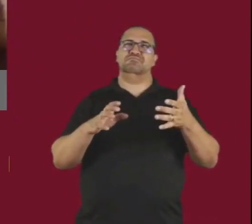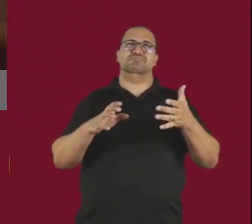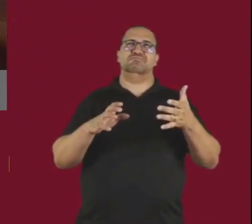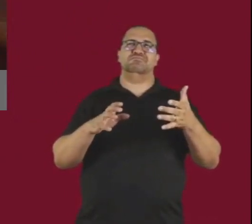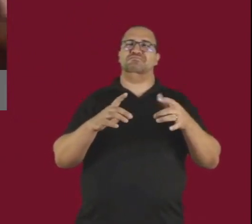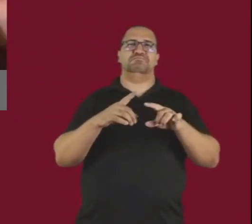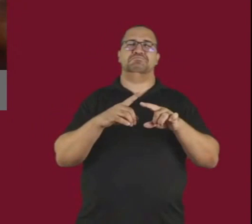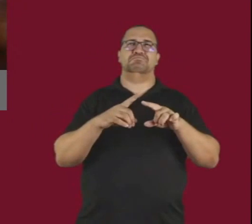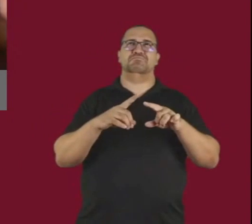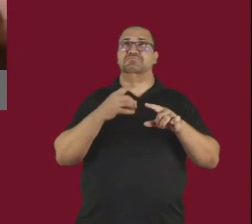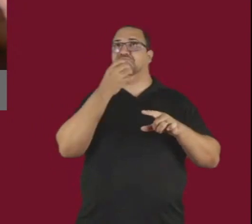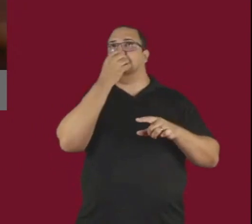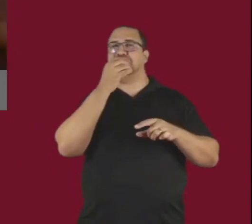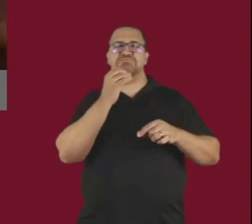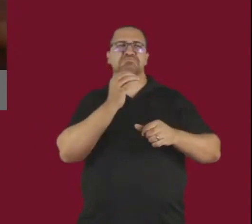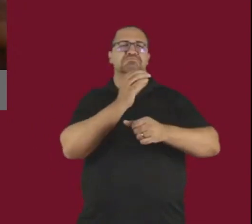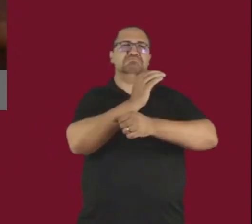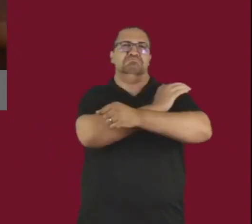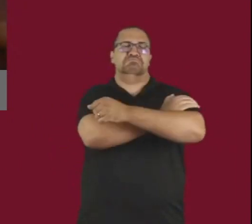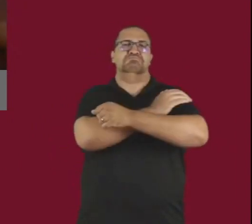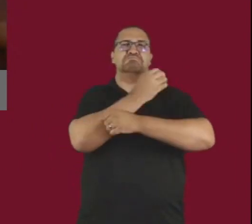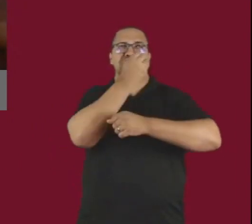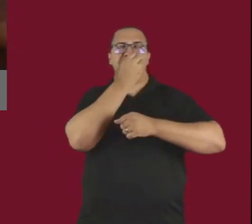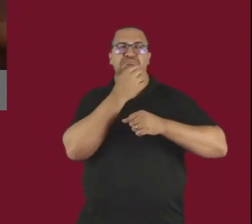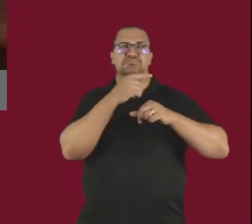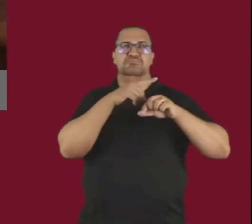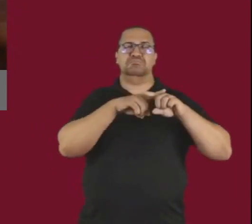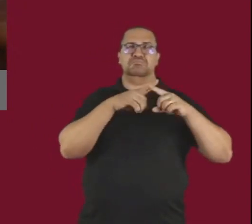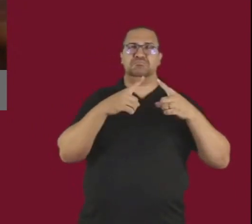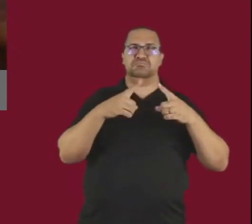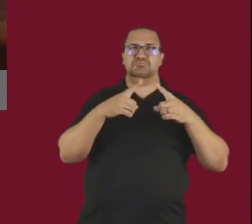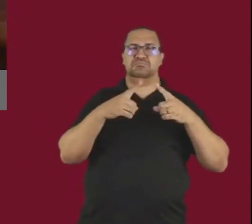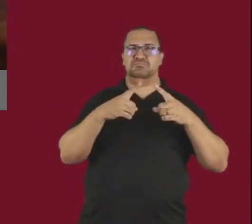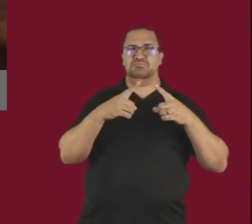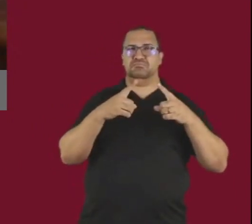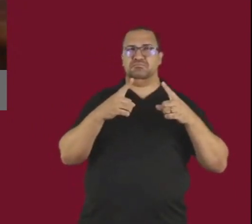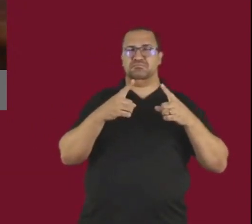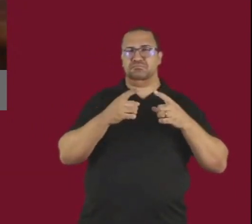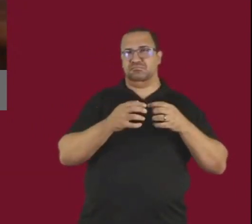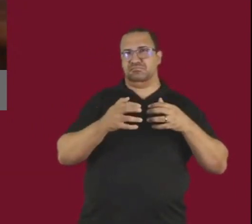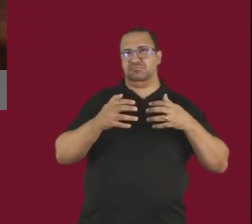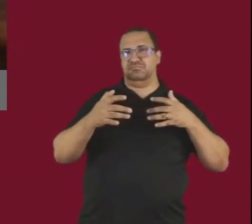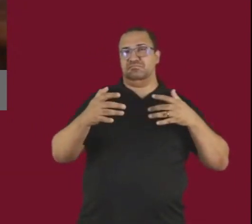planejou que vai aumentar a sua produção de petróleo para exportação.